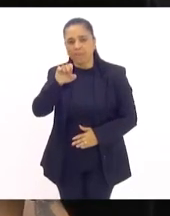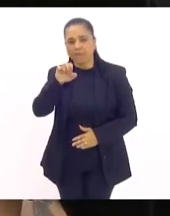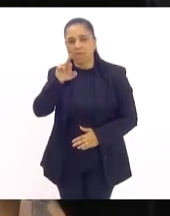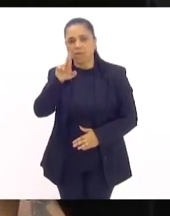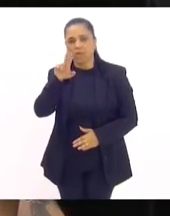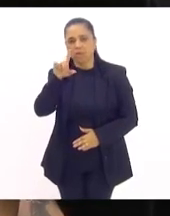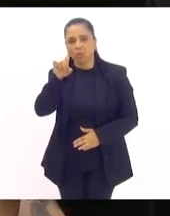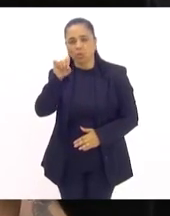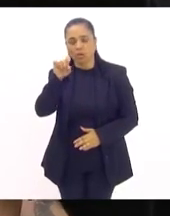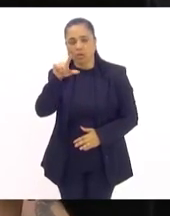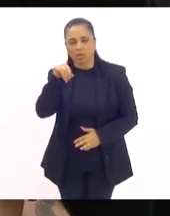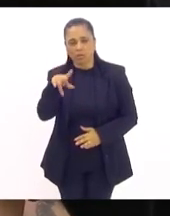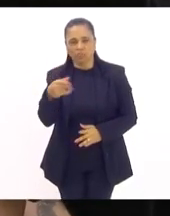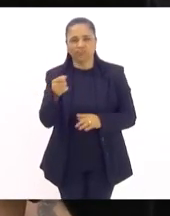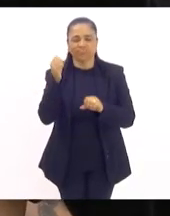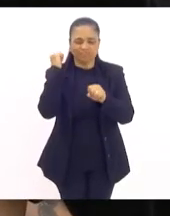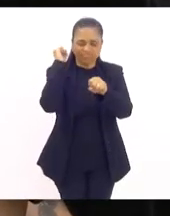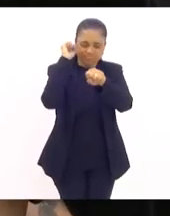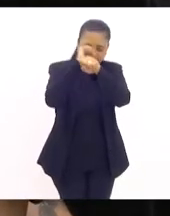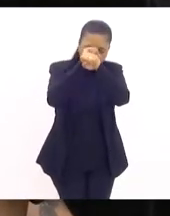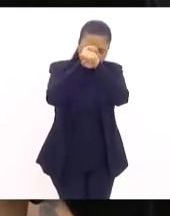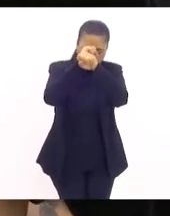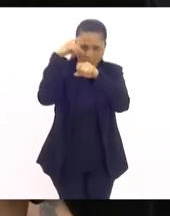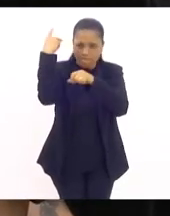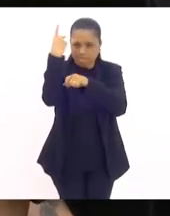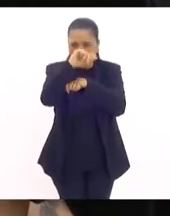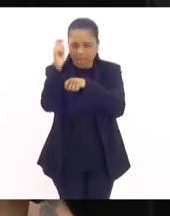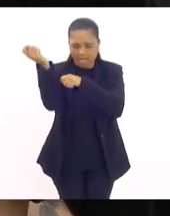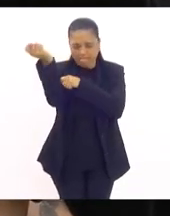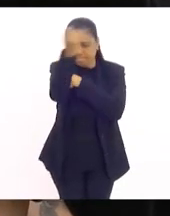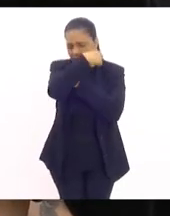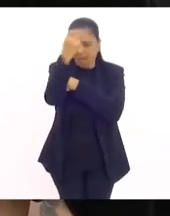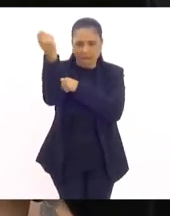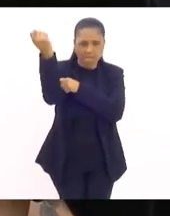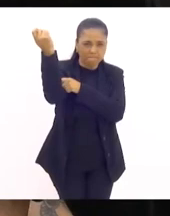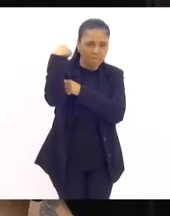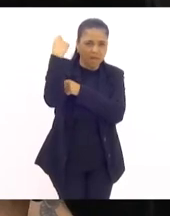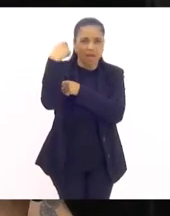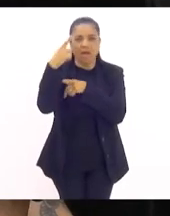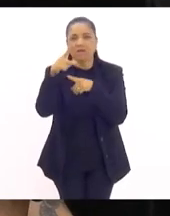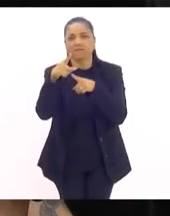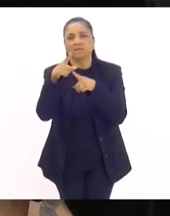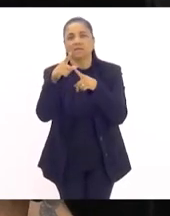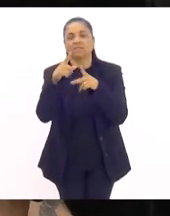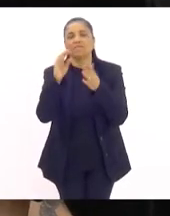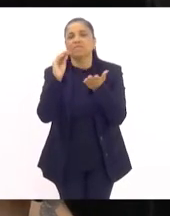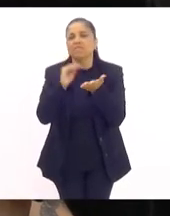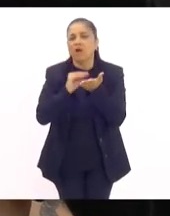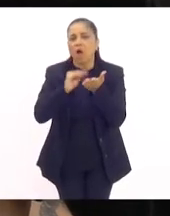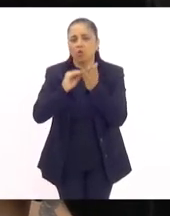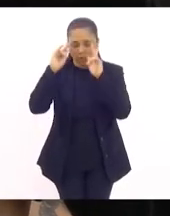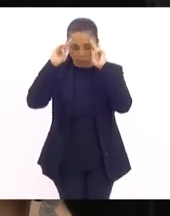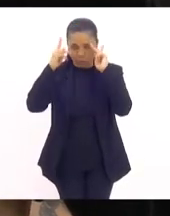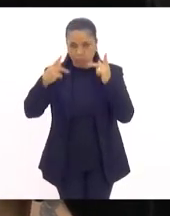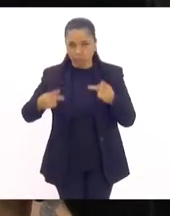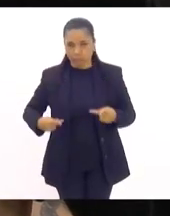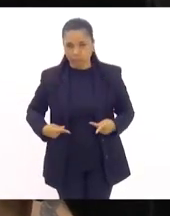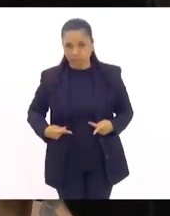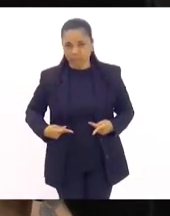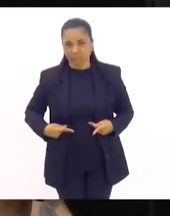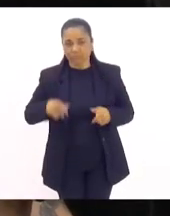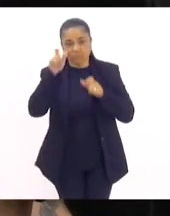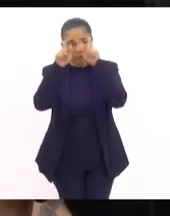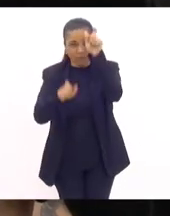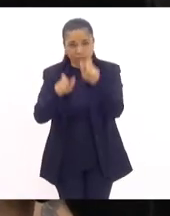dos açoites, da senzala, da desumanização de nós, negros e negras. Os